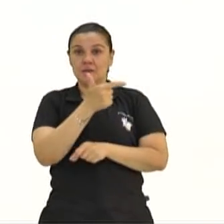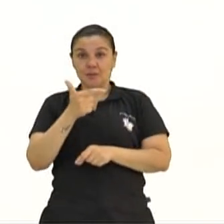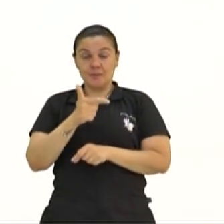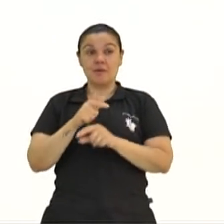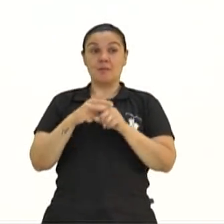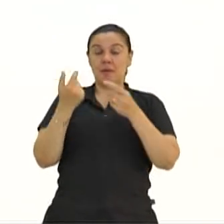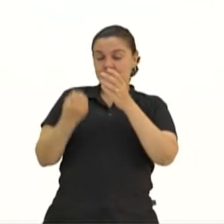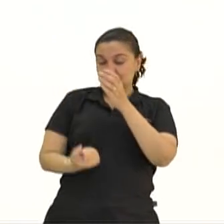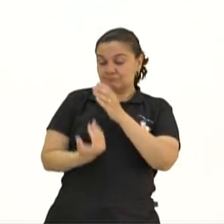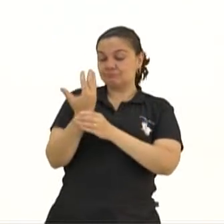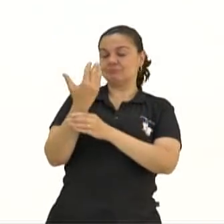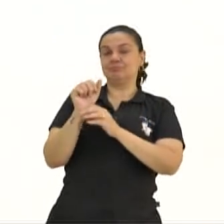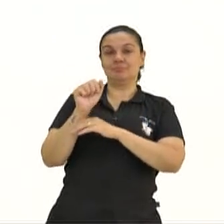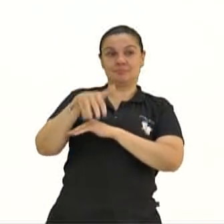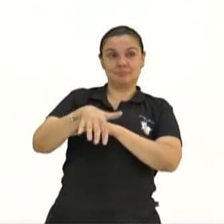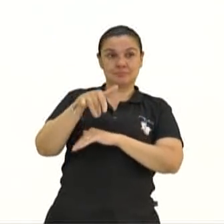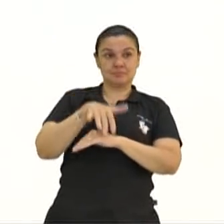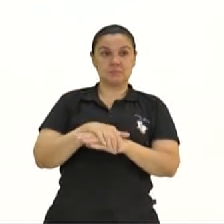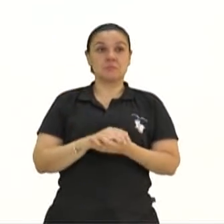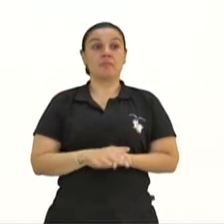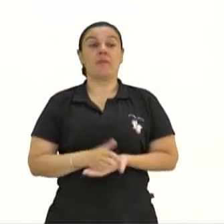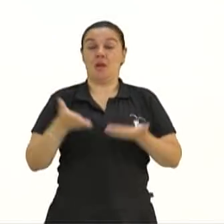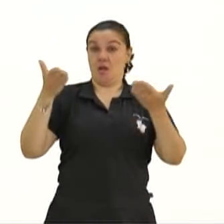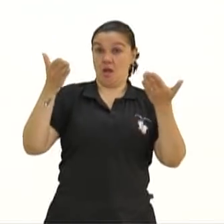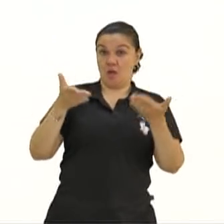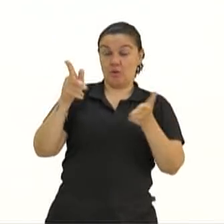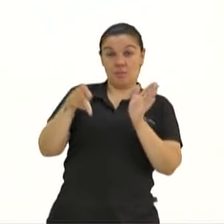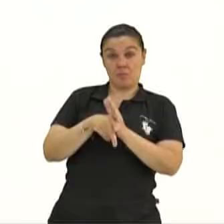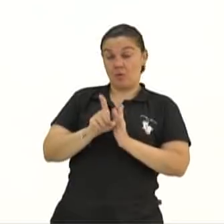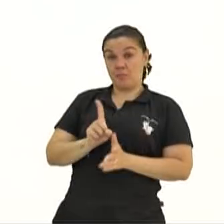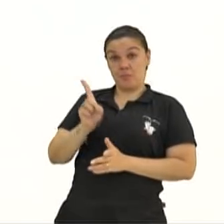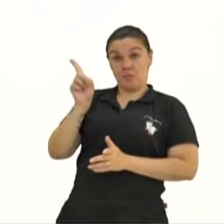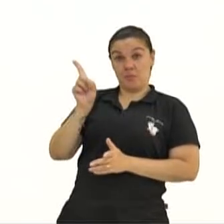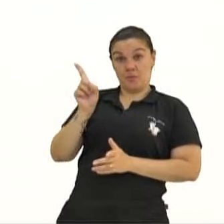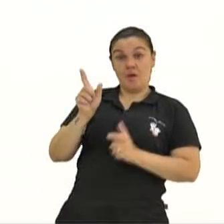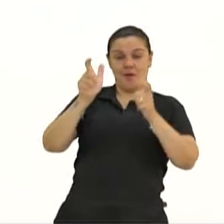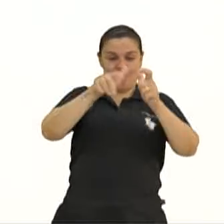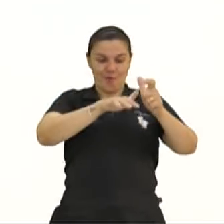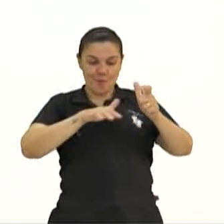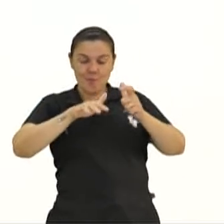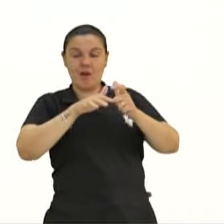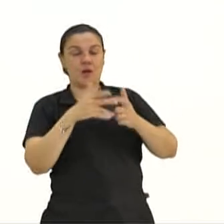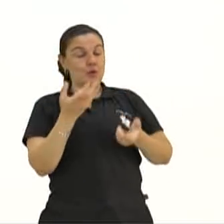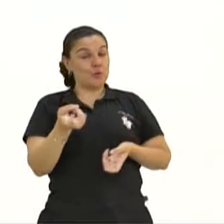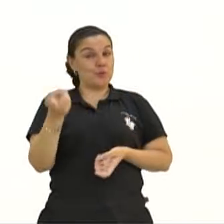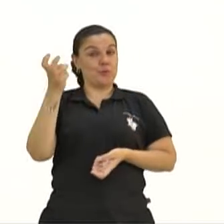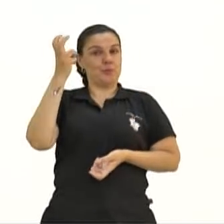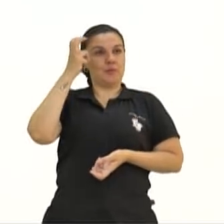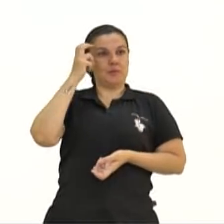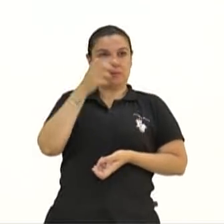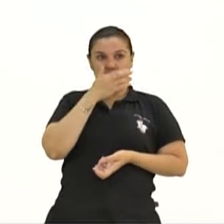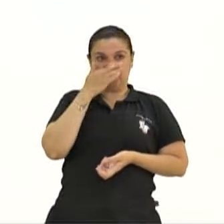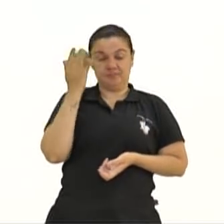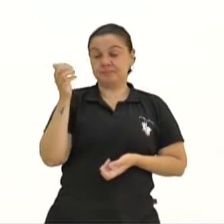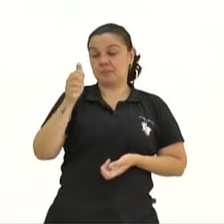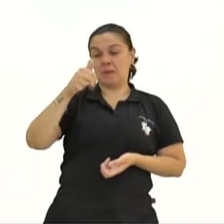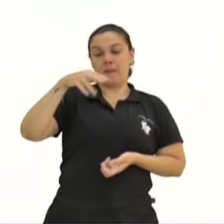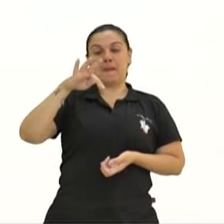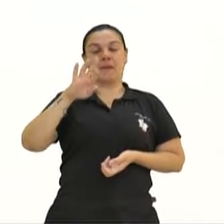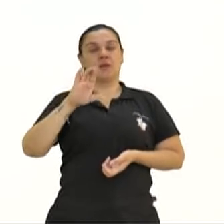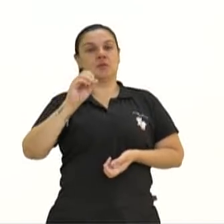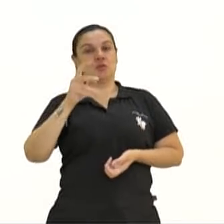sobre a criação dessa cachoeira. Já quando falamos de paisagens culturais, paisagens antrópicas ou